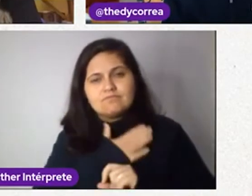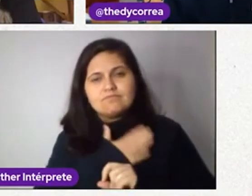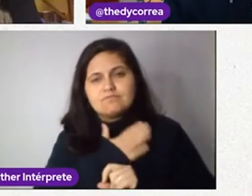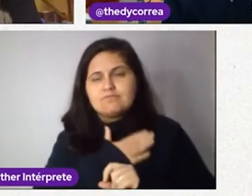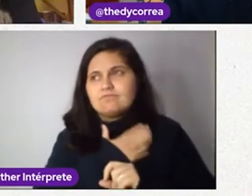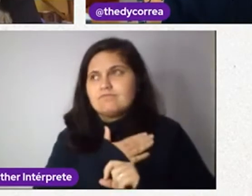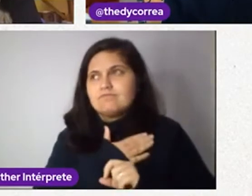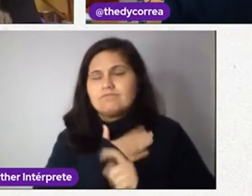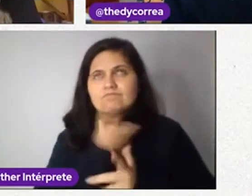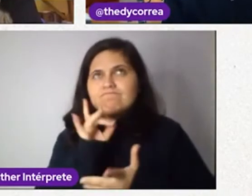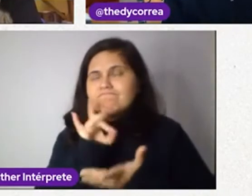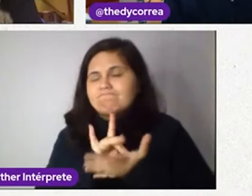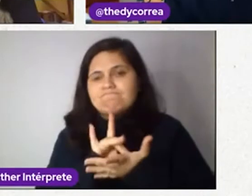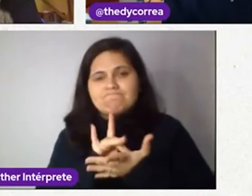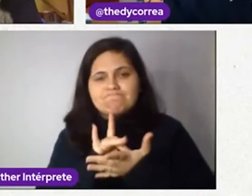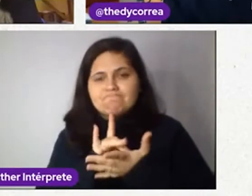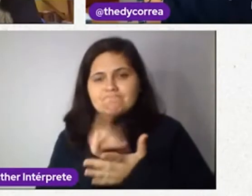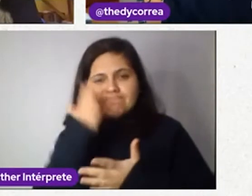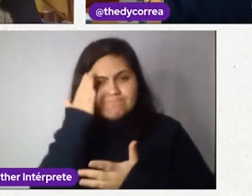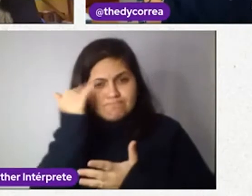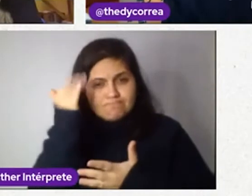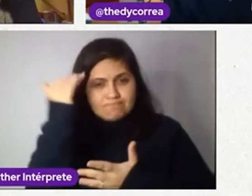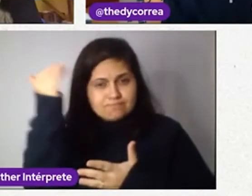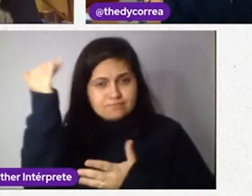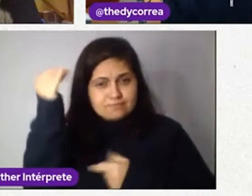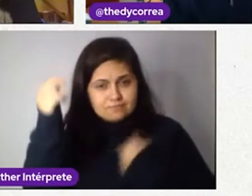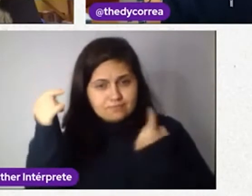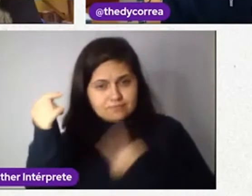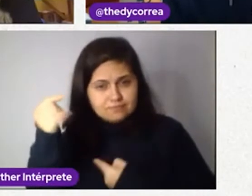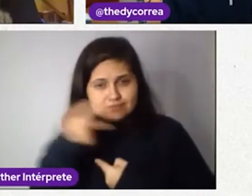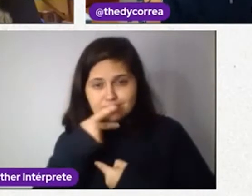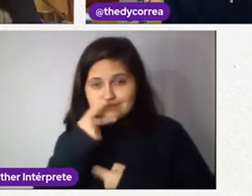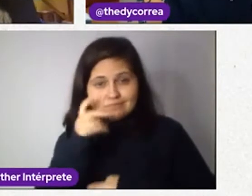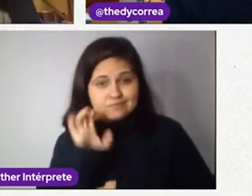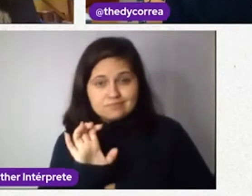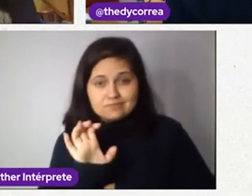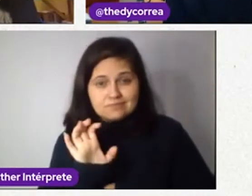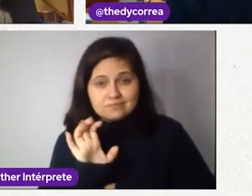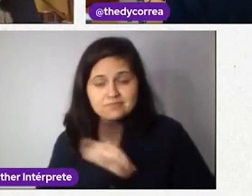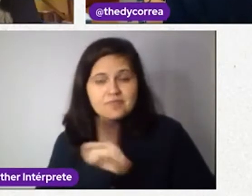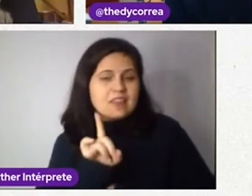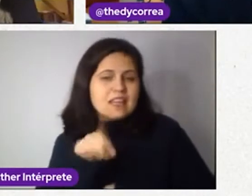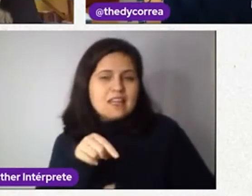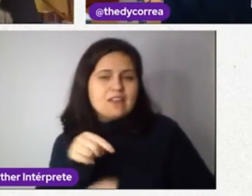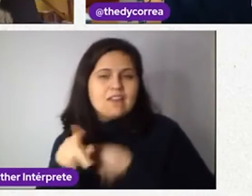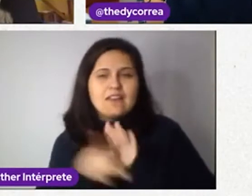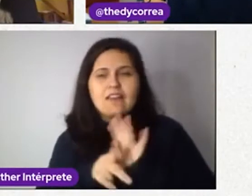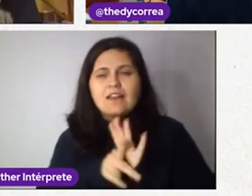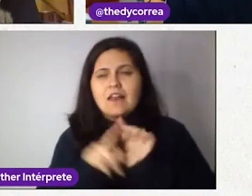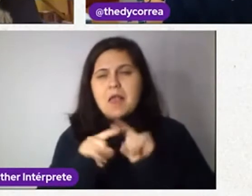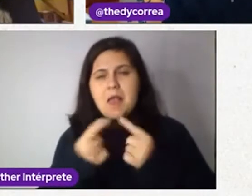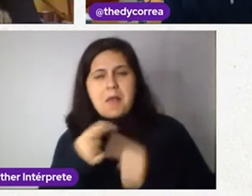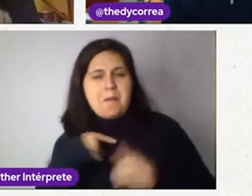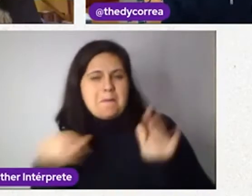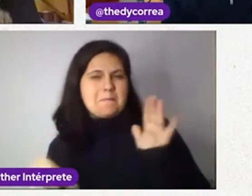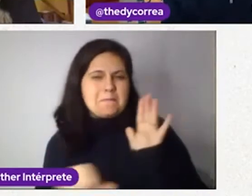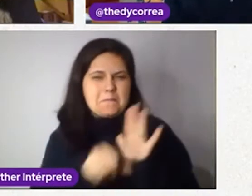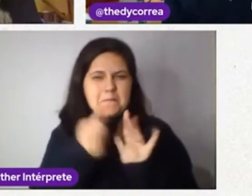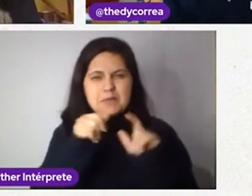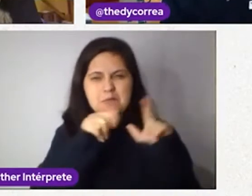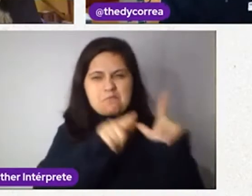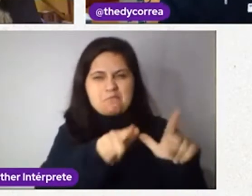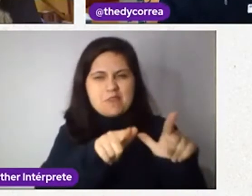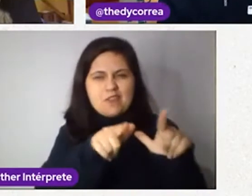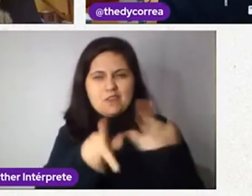a realização. O sucesso que a gente fala é isso. Não é, não, mas está em primeiro lugar nas